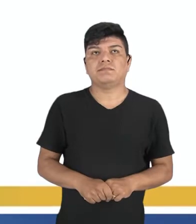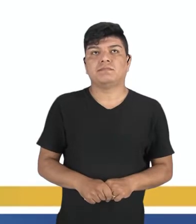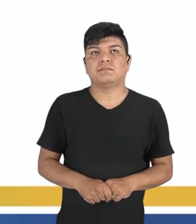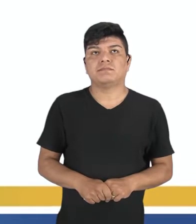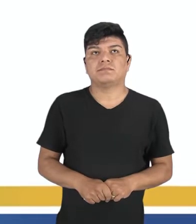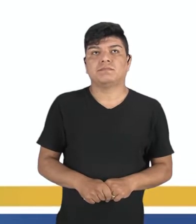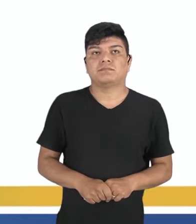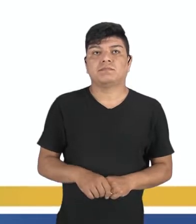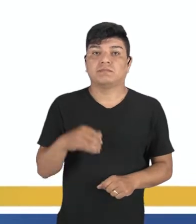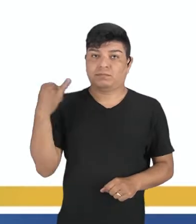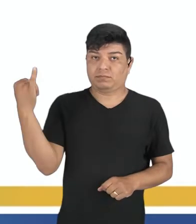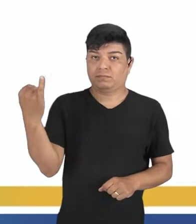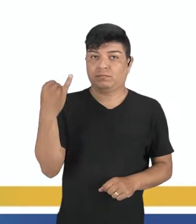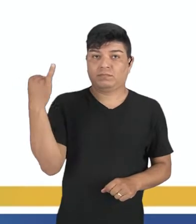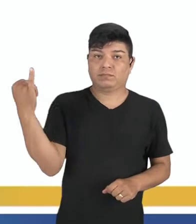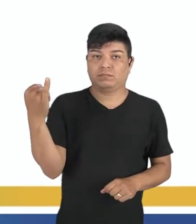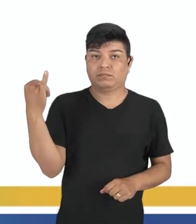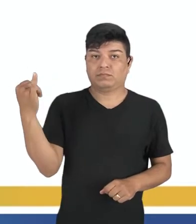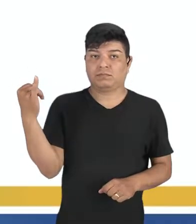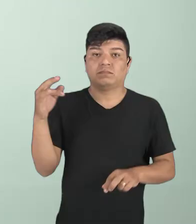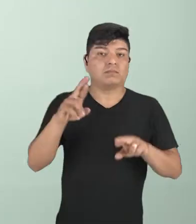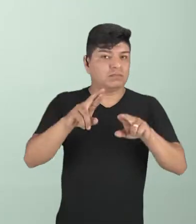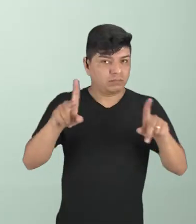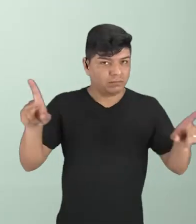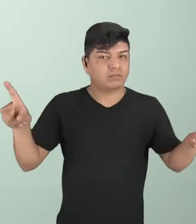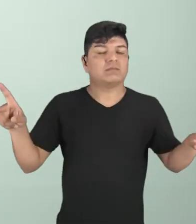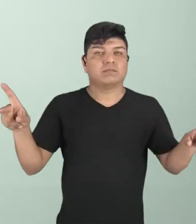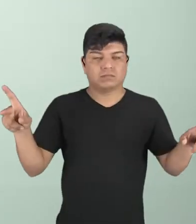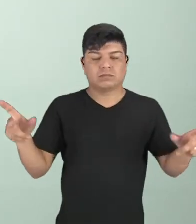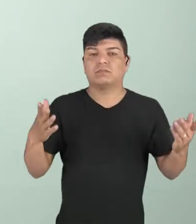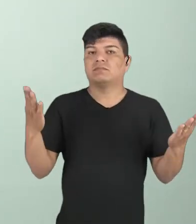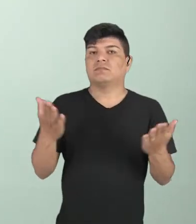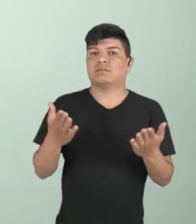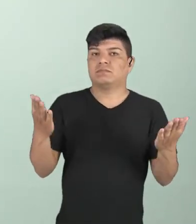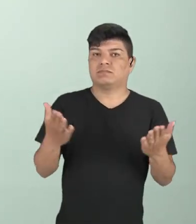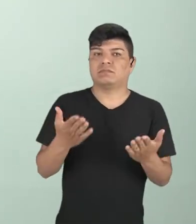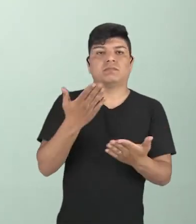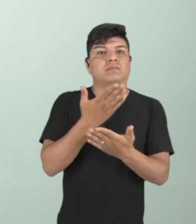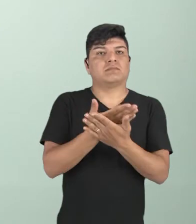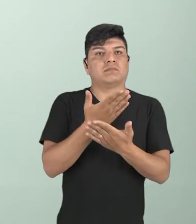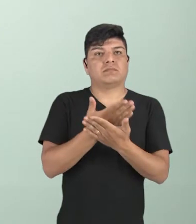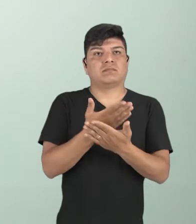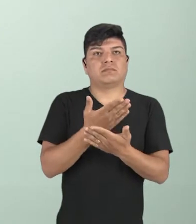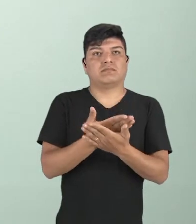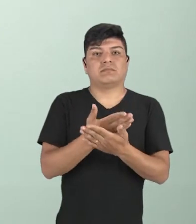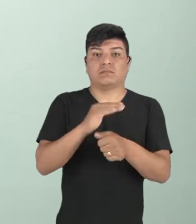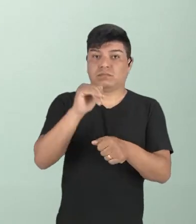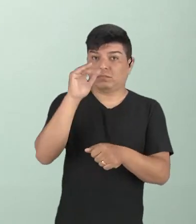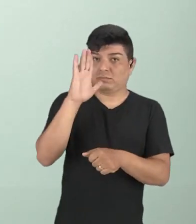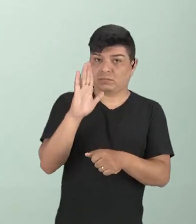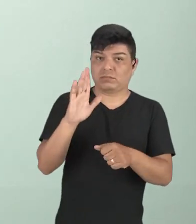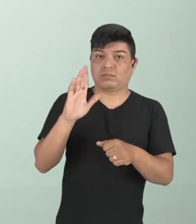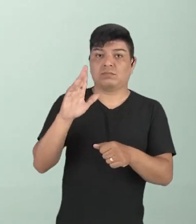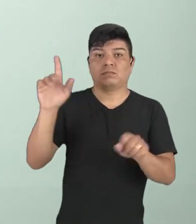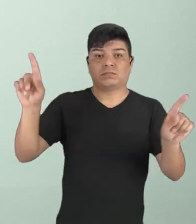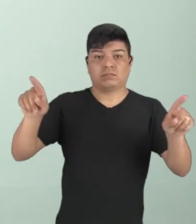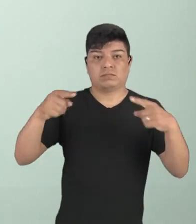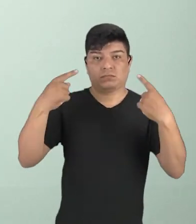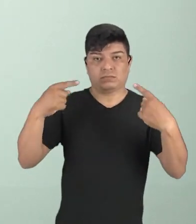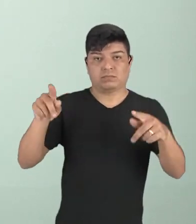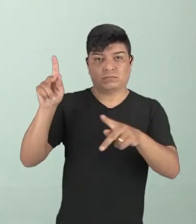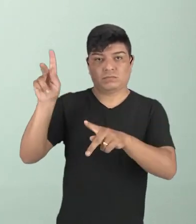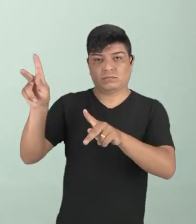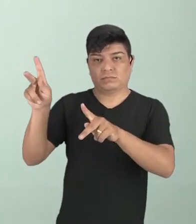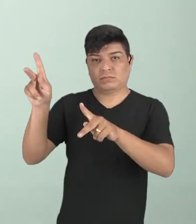1964. É importante a gente fazer essa diferenciação. Hoje nós vamos estudar mais a música popular brasileira,